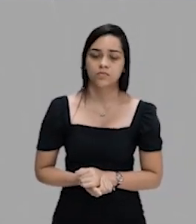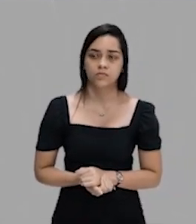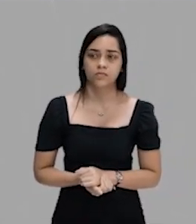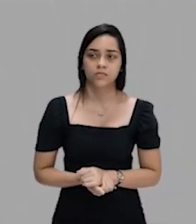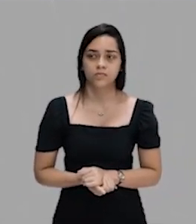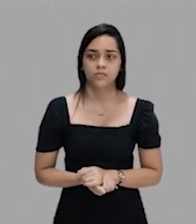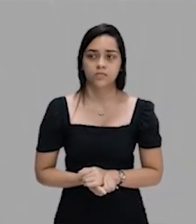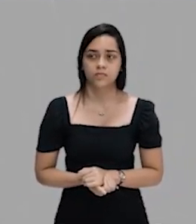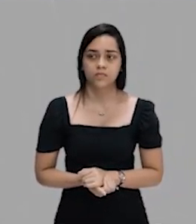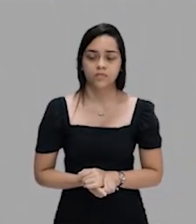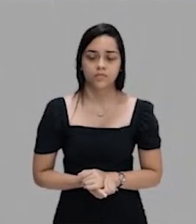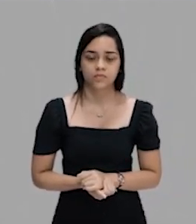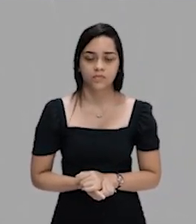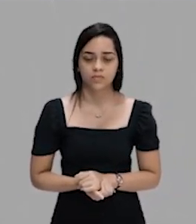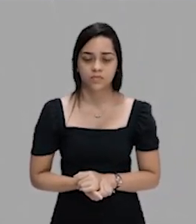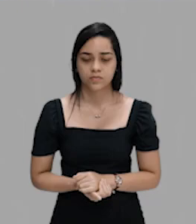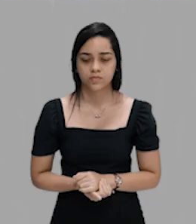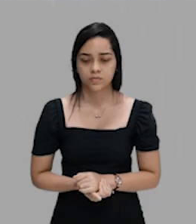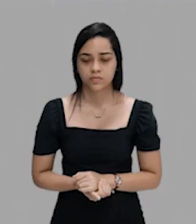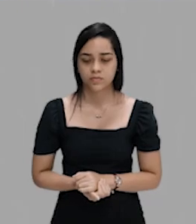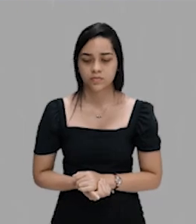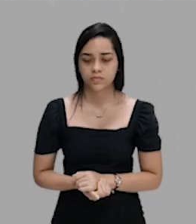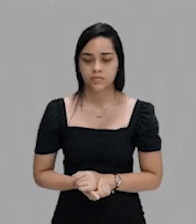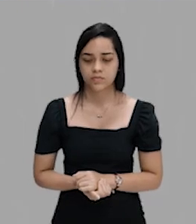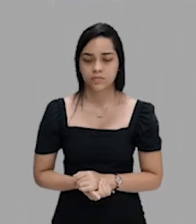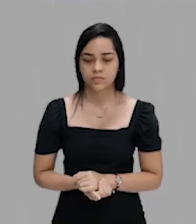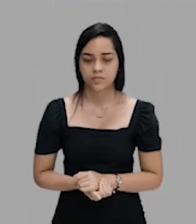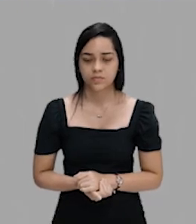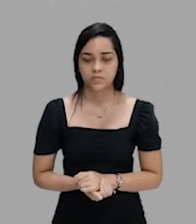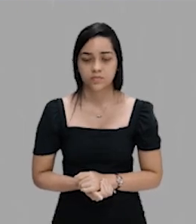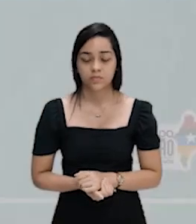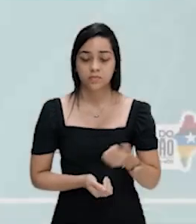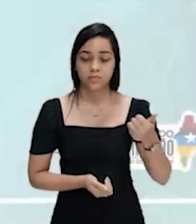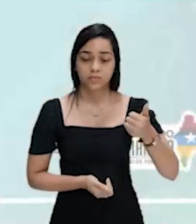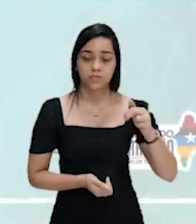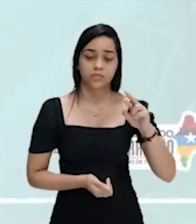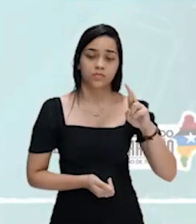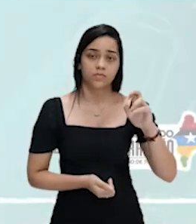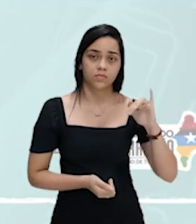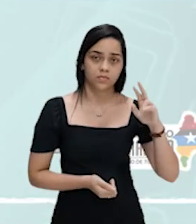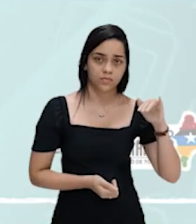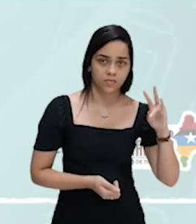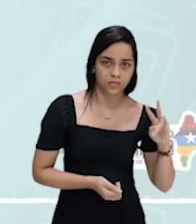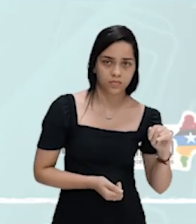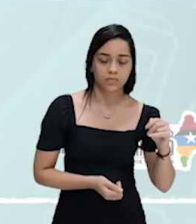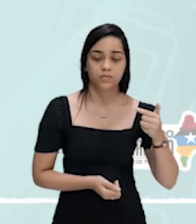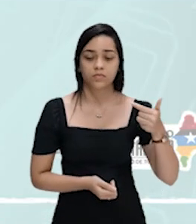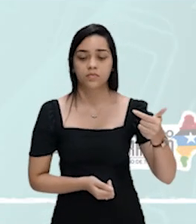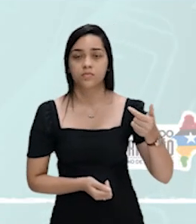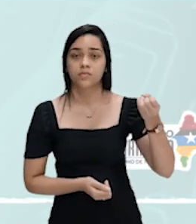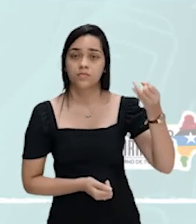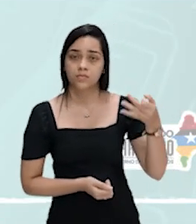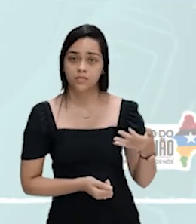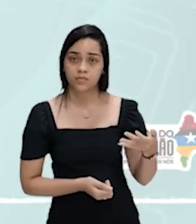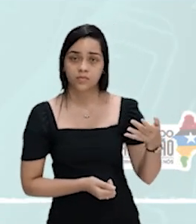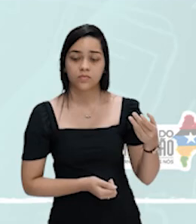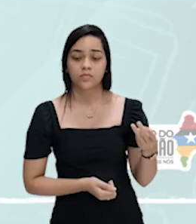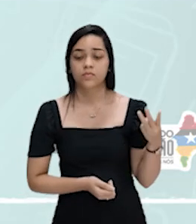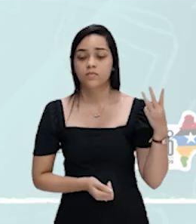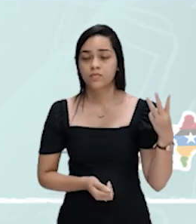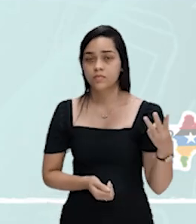vou colocar as respostas vou colocar o gabarito número um restritiva número 2